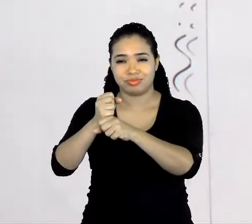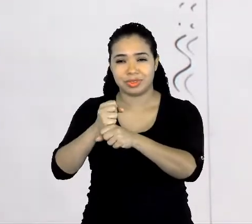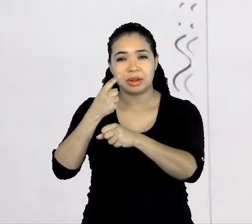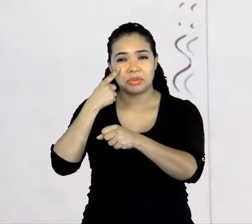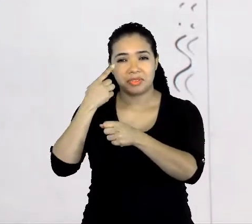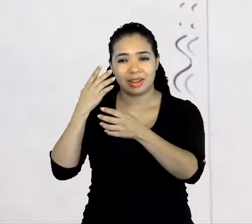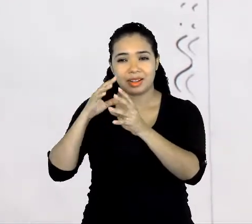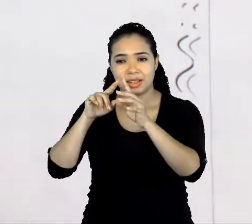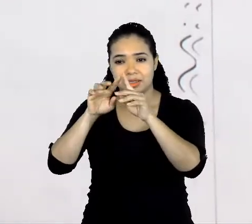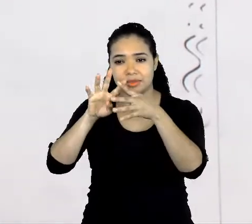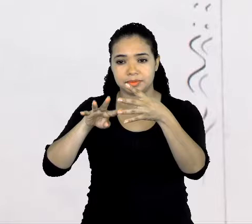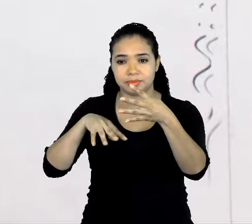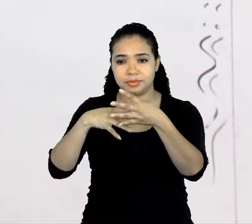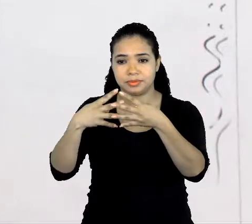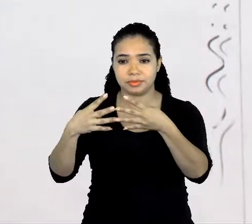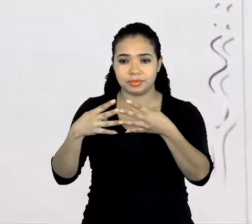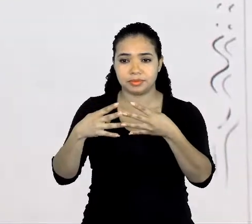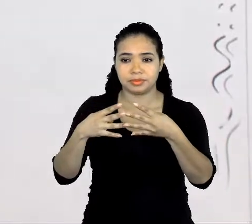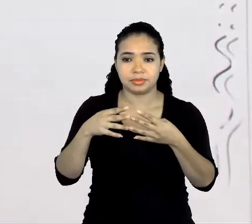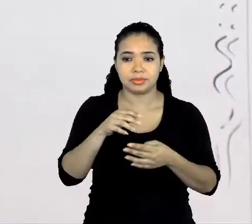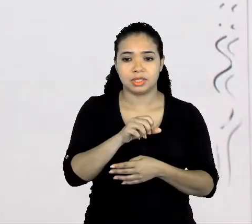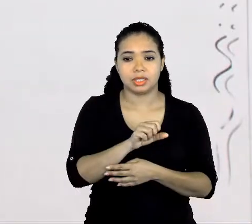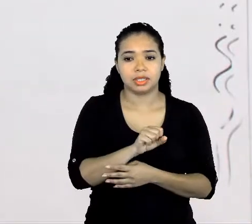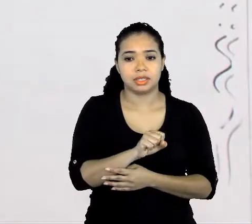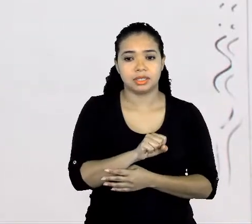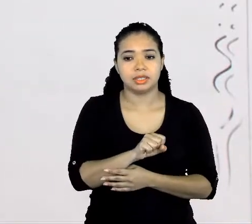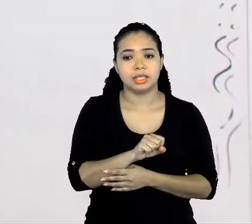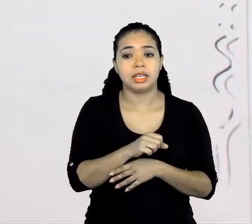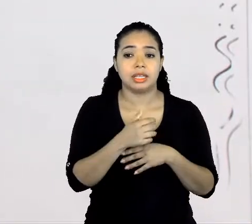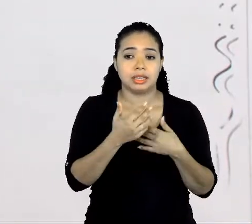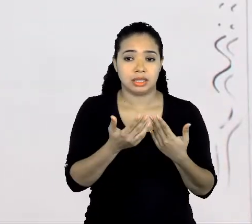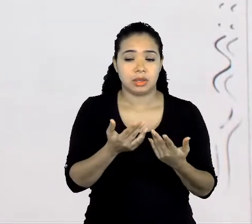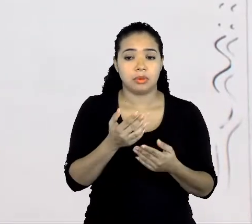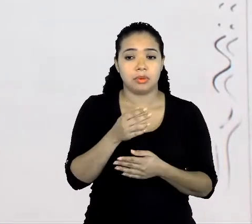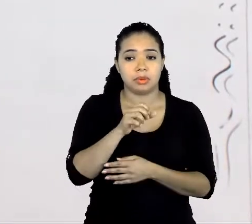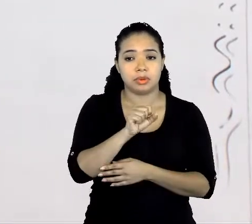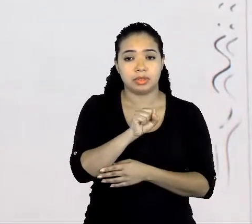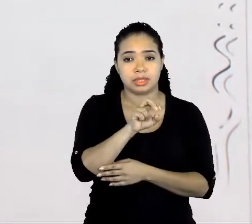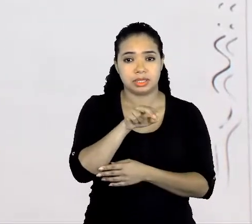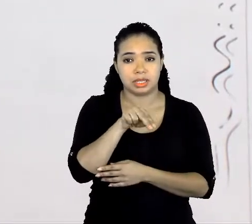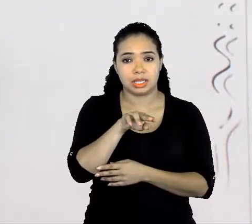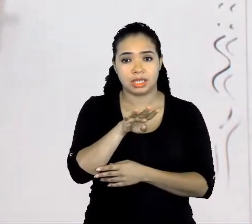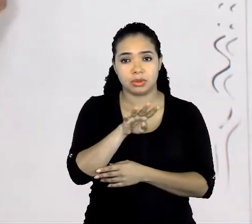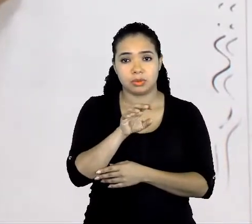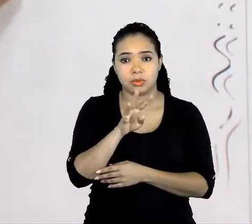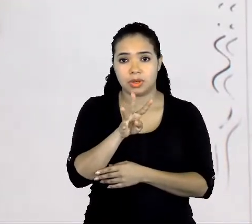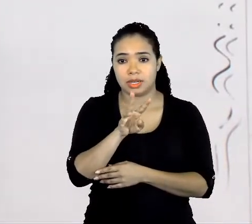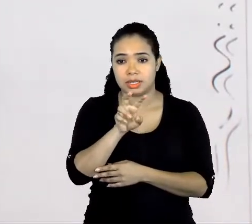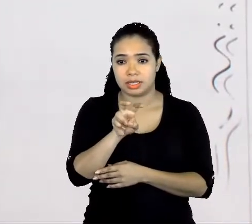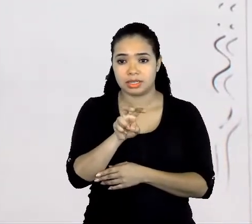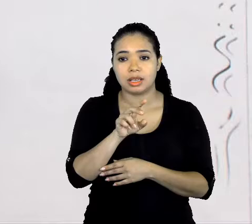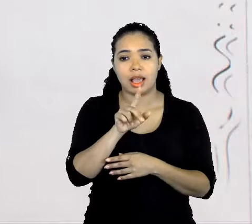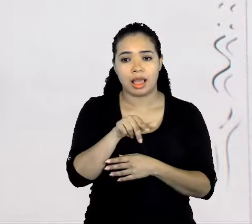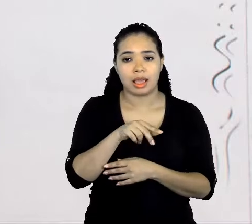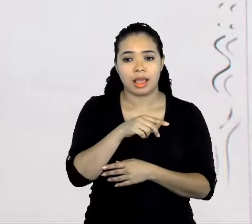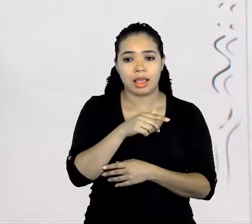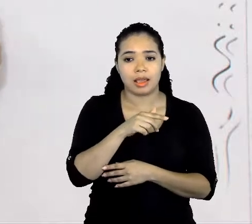raiz de 2 sobre 2. Então eu vou ter raiz de 2 sobre 2, que é igual a